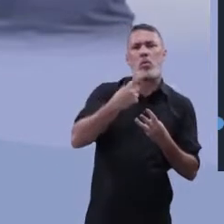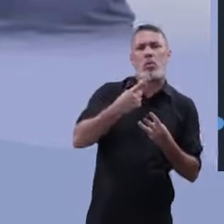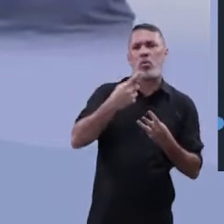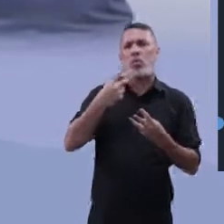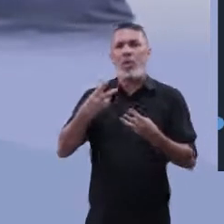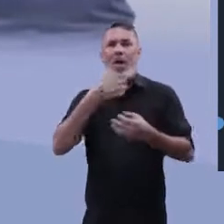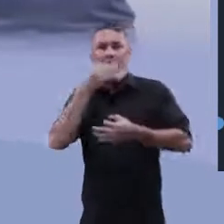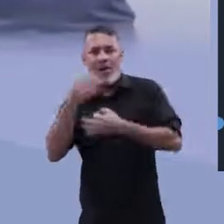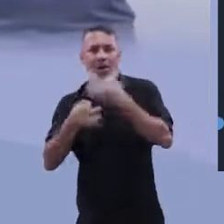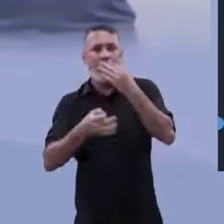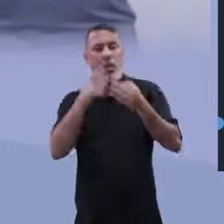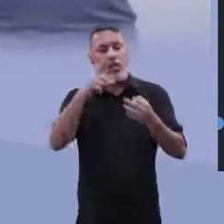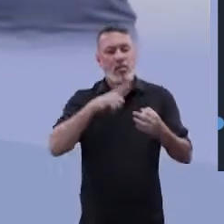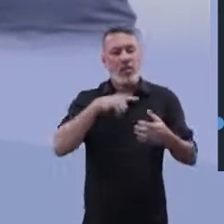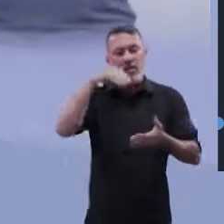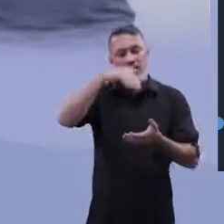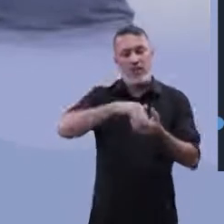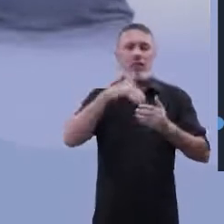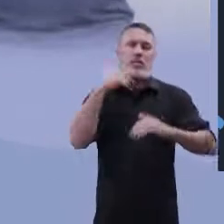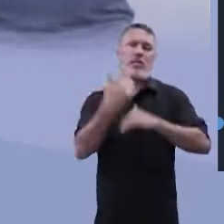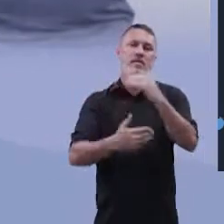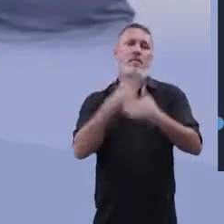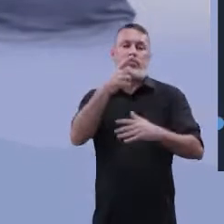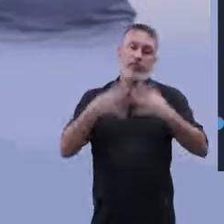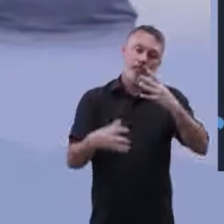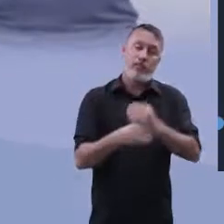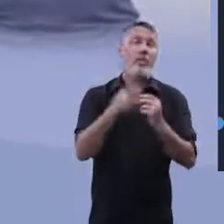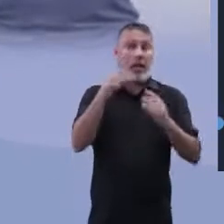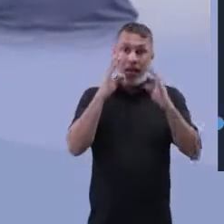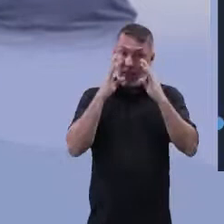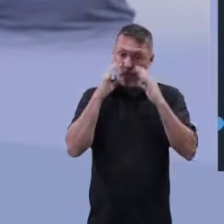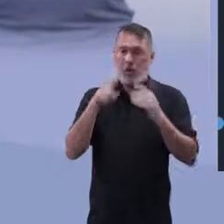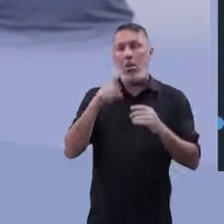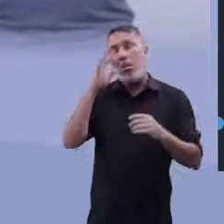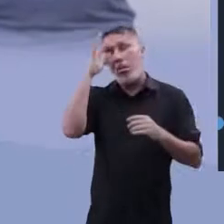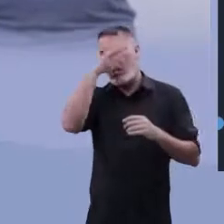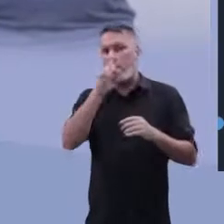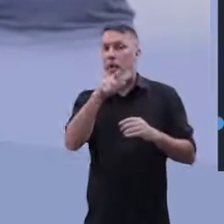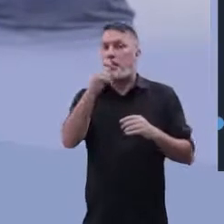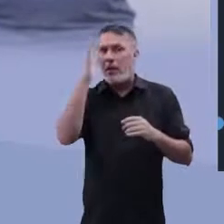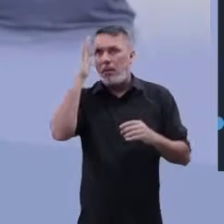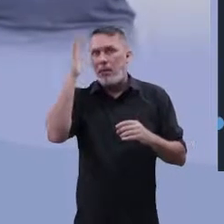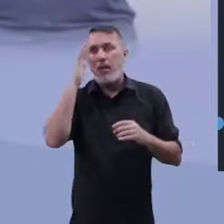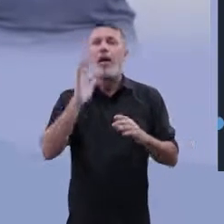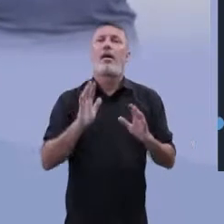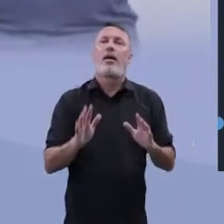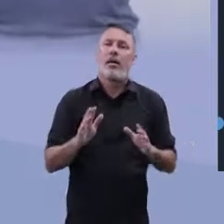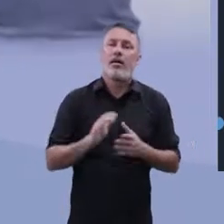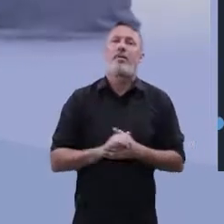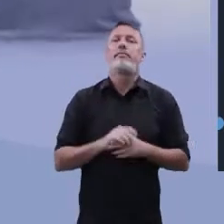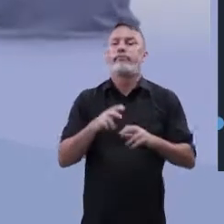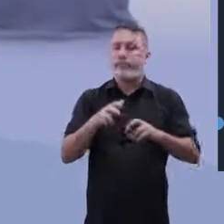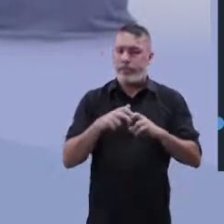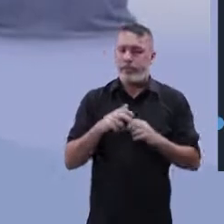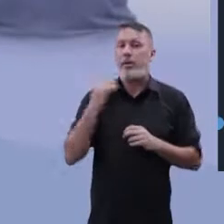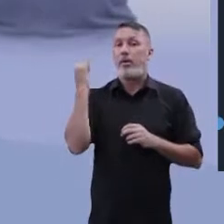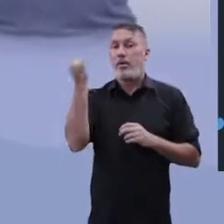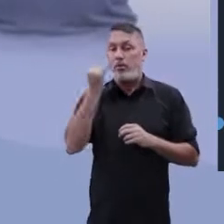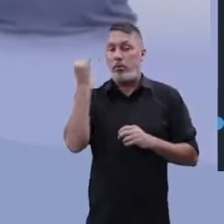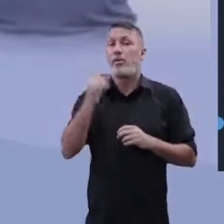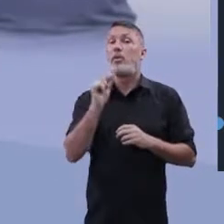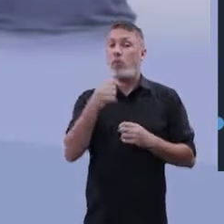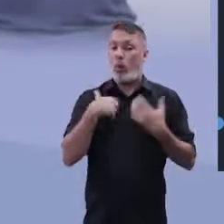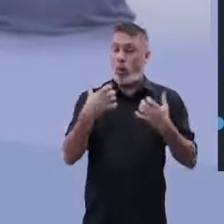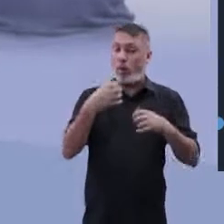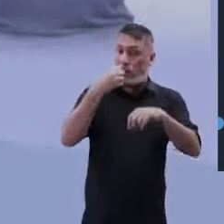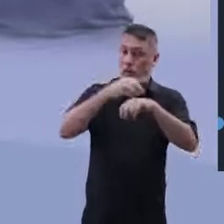1 e argumento 2 sejam trabalhados no seu desenvolvimento. Então você tem que ficar ligadinho nisso aí e pensar. Por isso, a grande